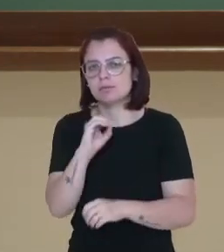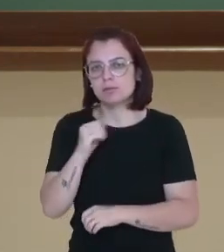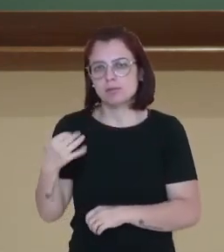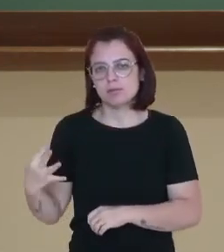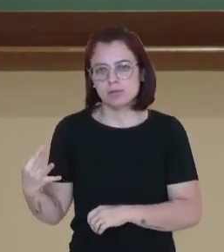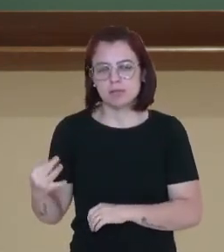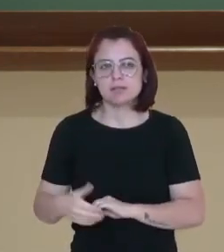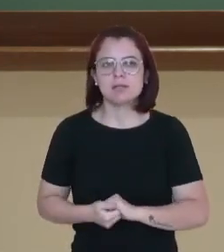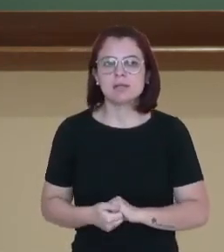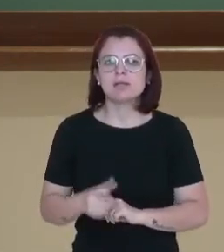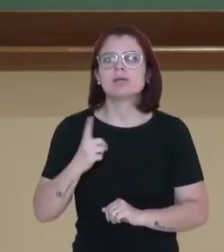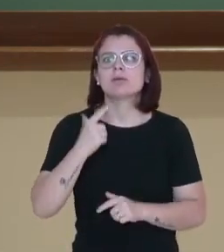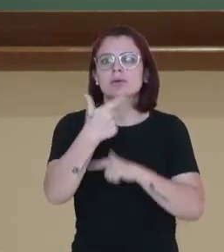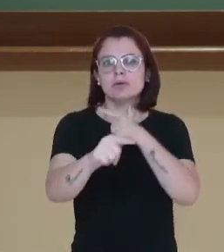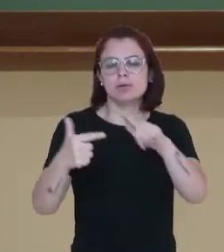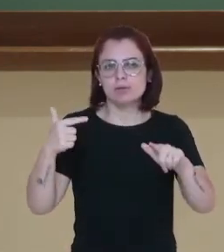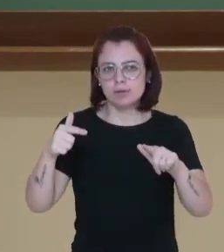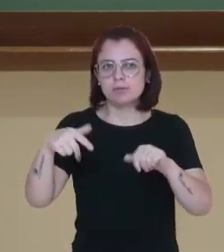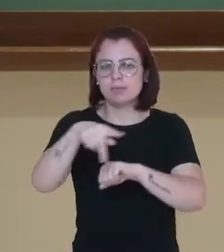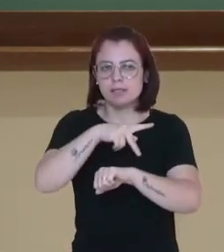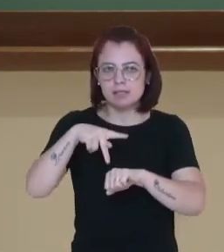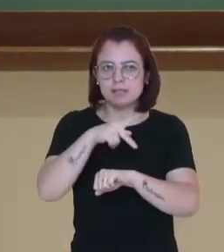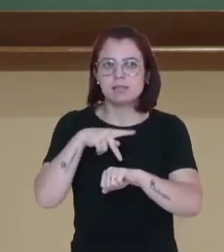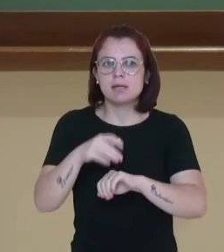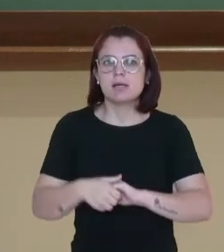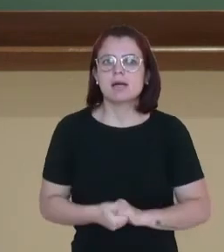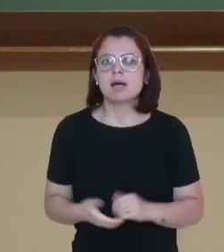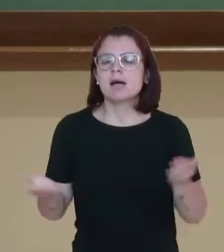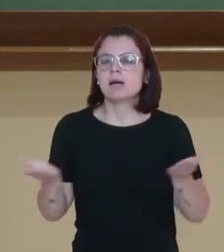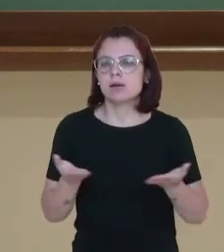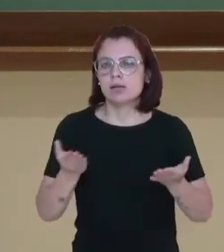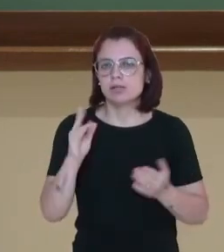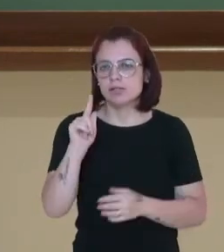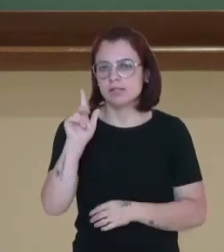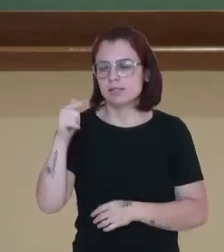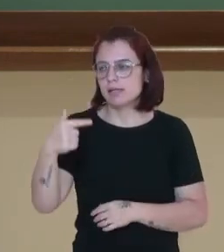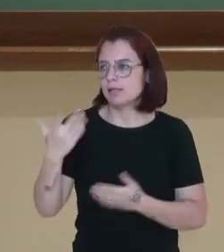outros países pertencentes ao G8, agora G7, não